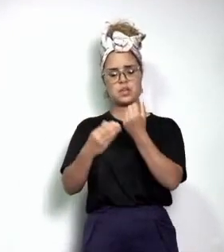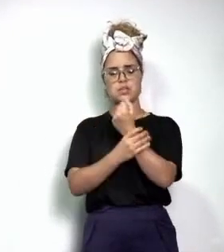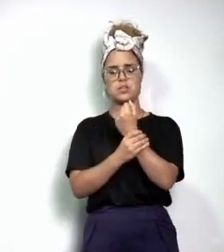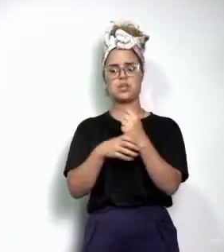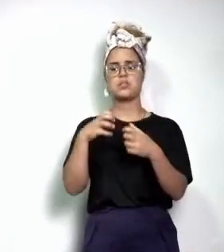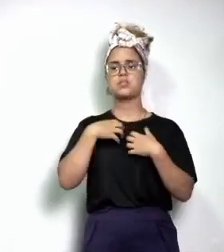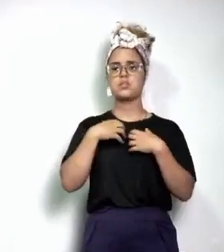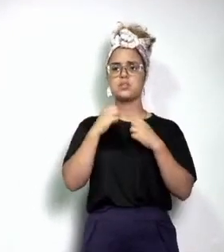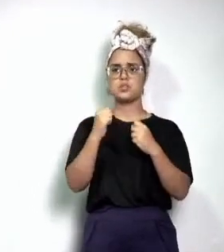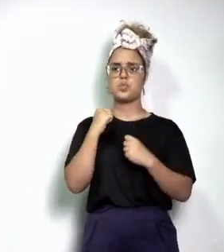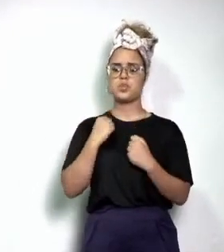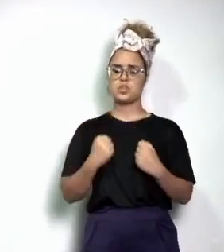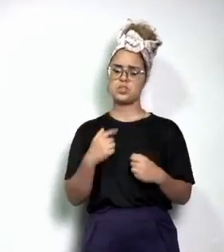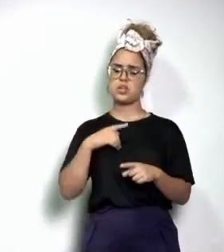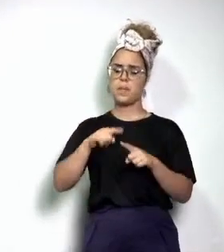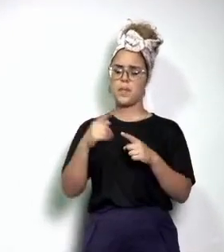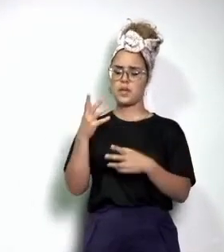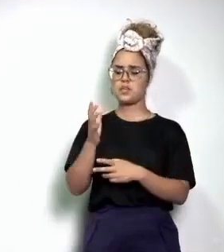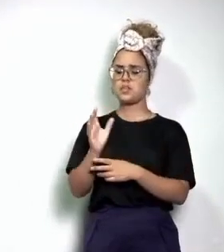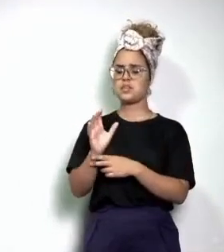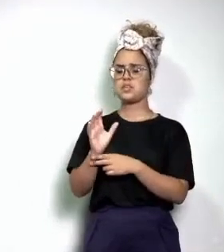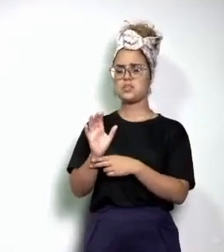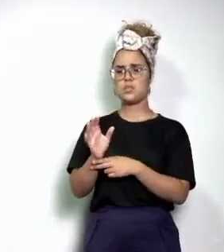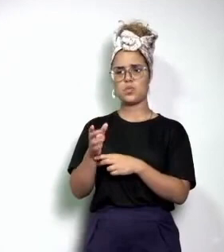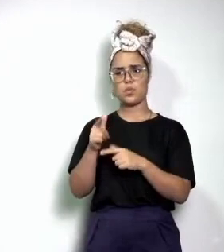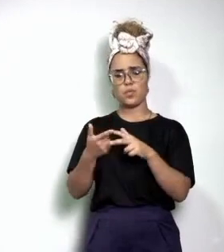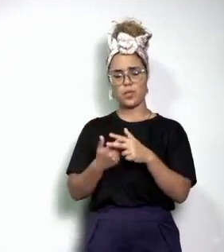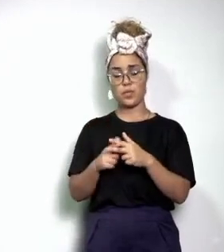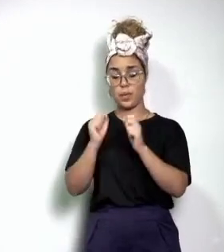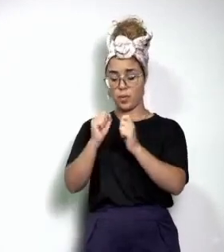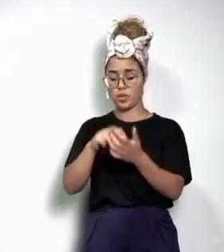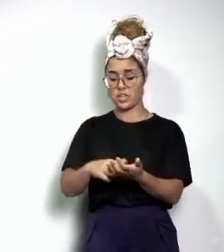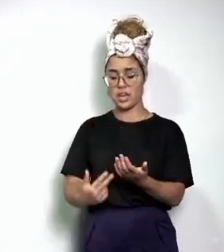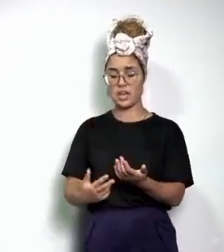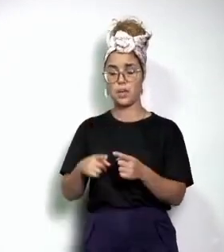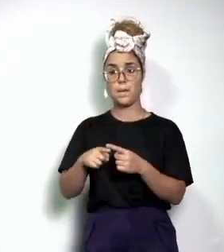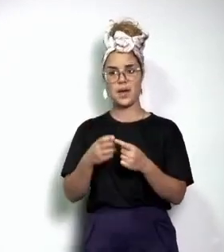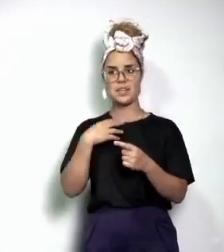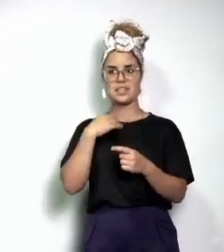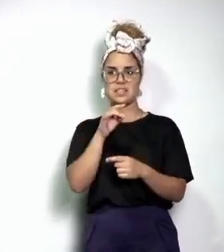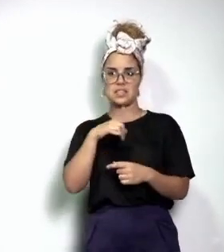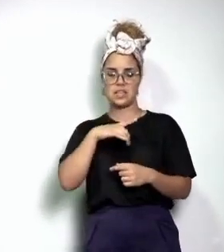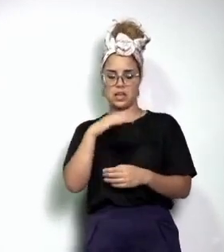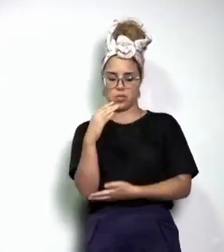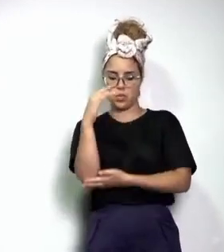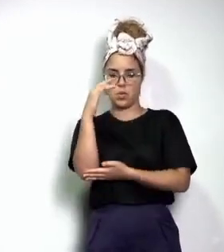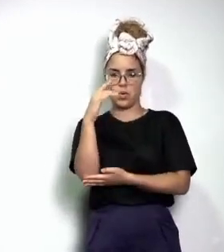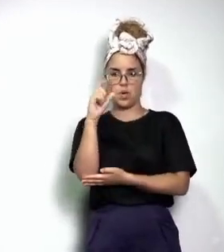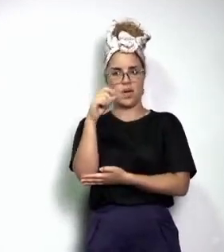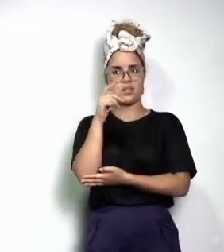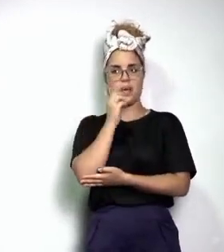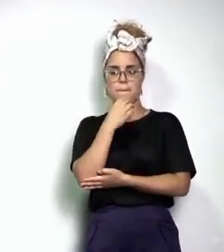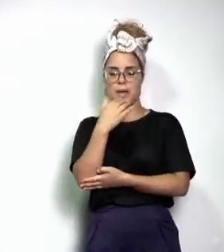você pode cansar e o equipamento pode cair, ele vai estar bem resguardado ali em cima.